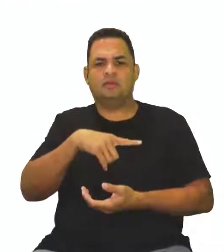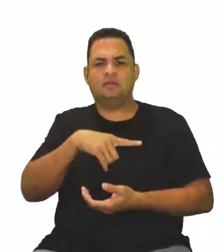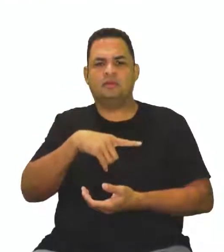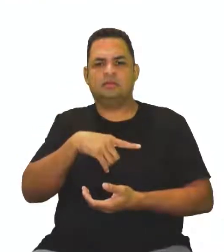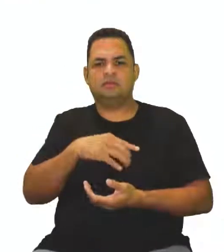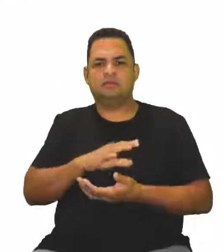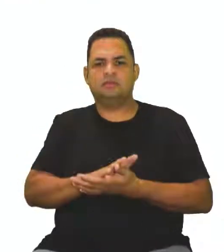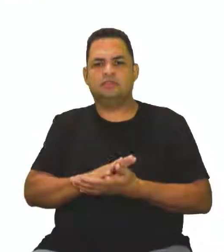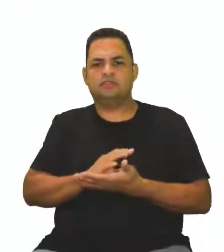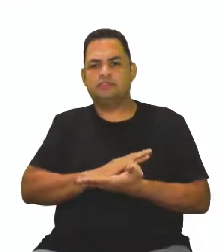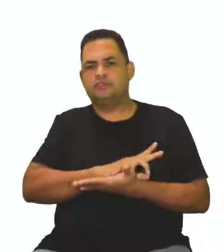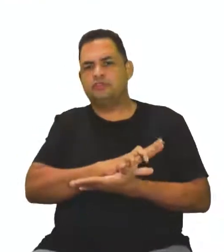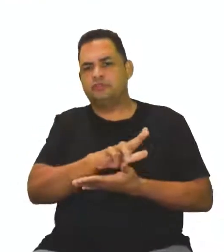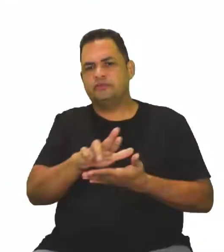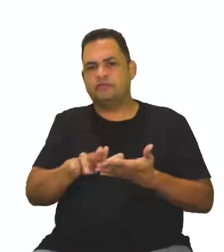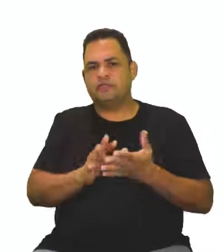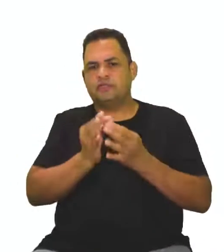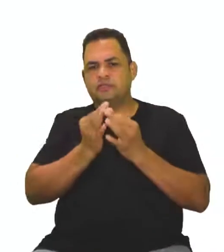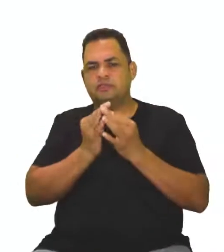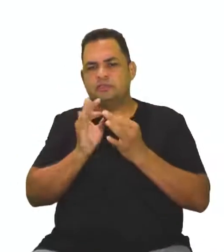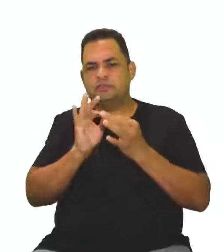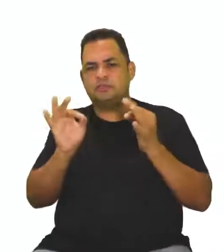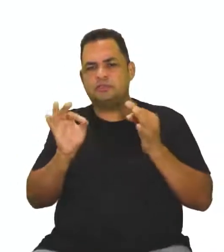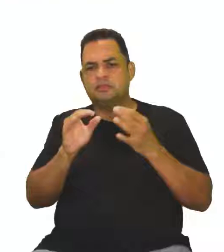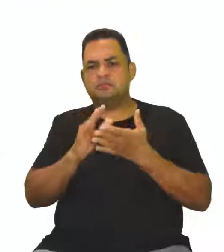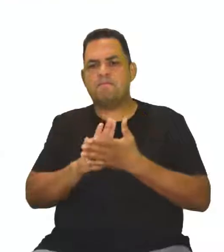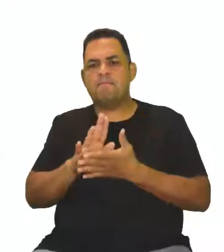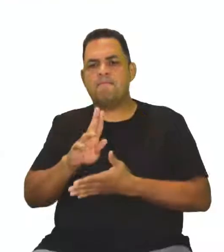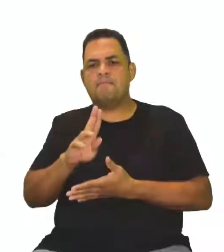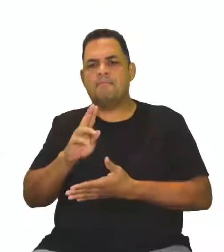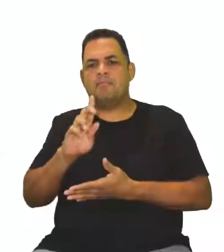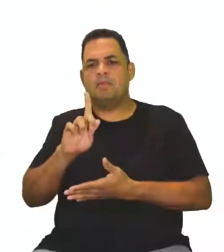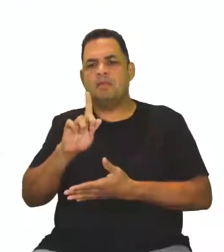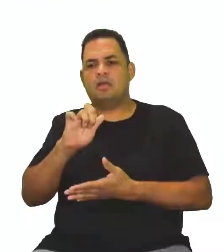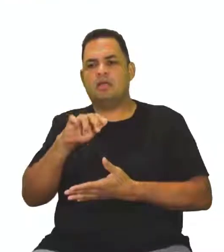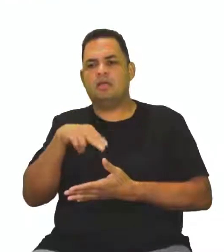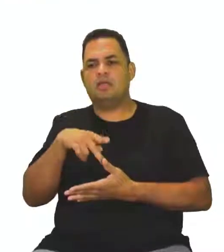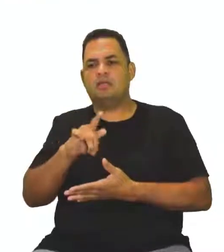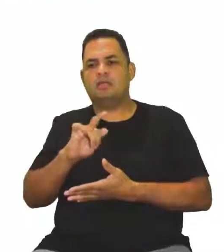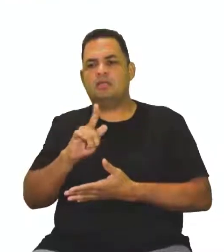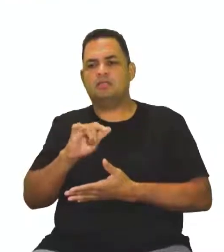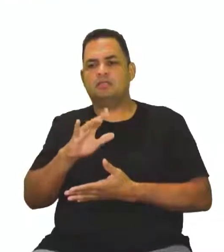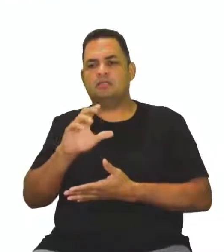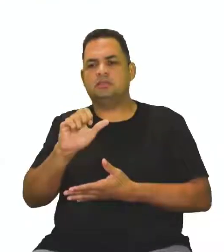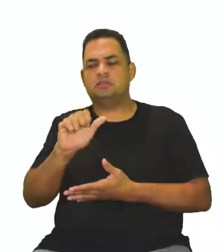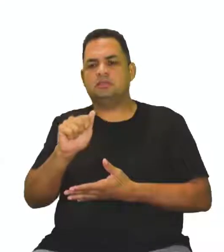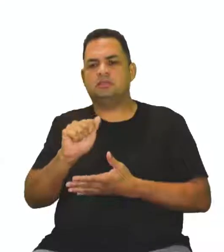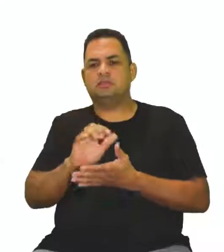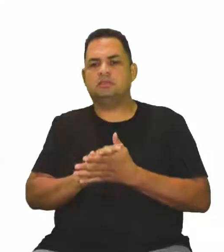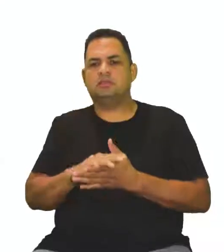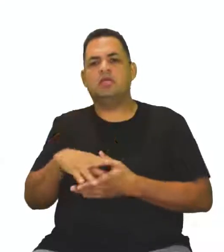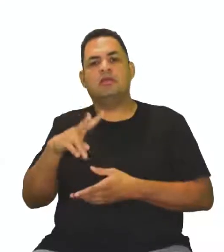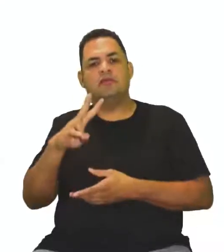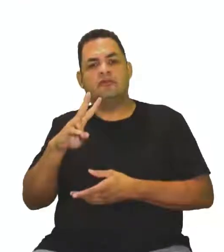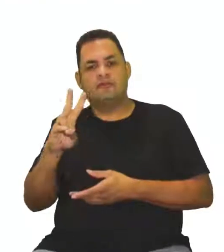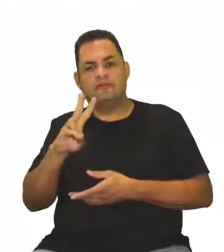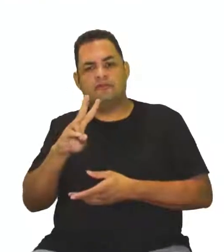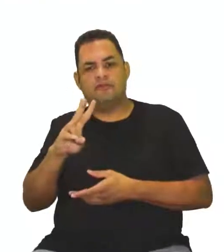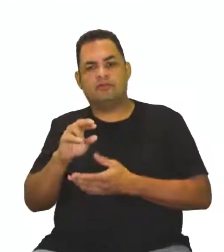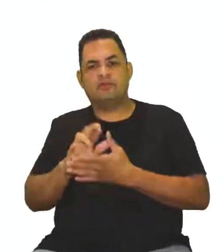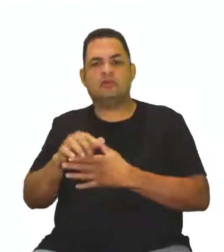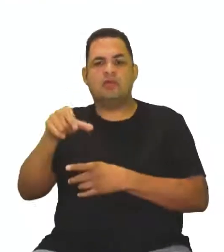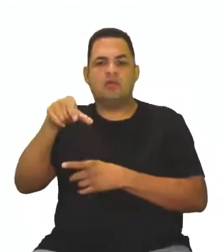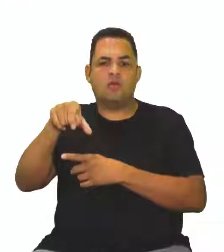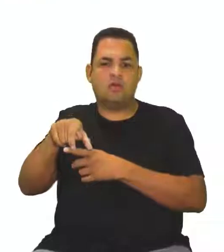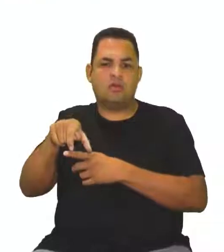várias grandezas. Quais são as principais grandezas que eu falei para vocês lá na associação? Tensão,